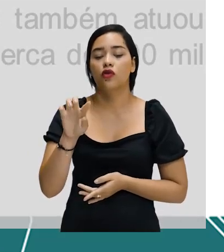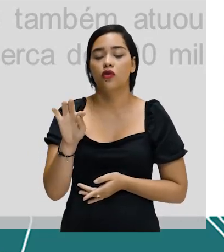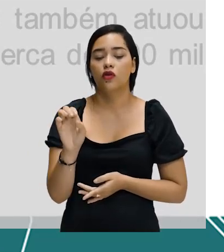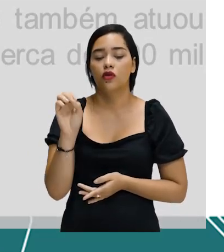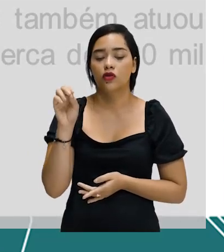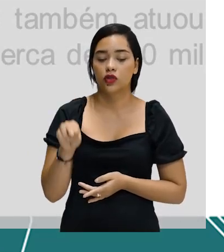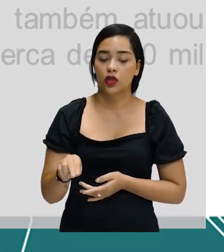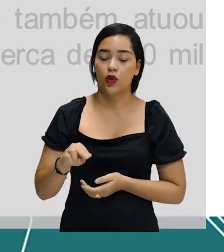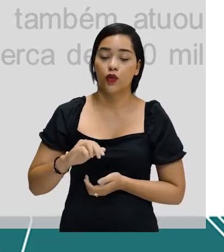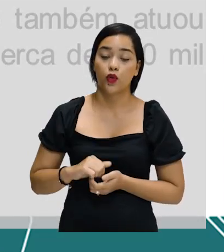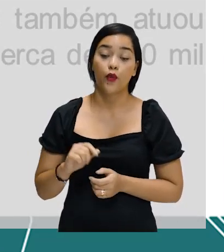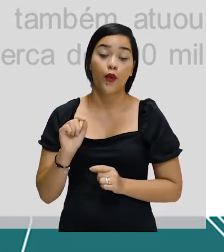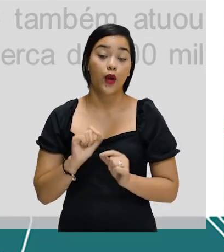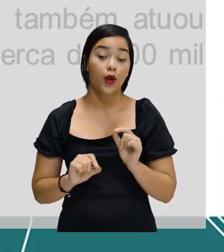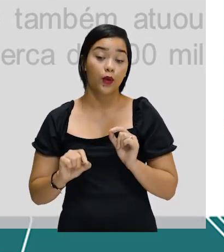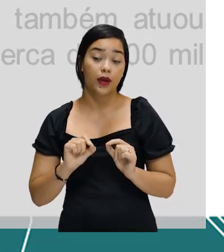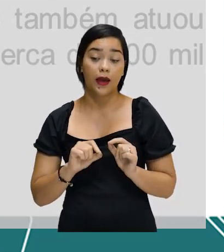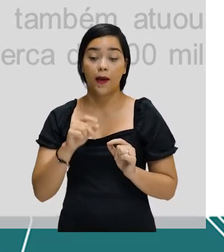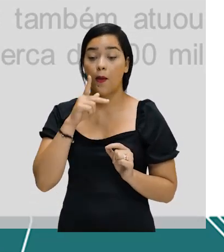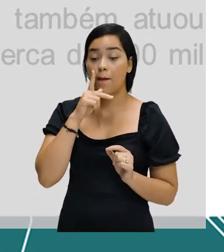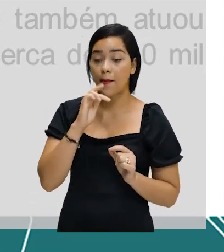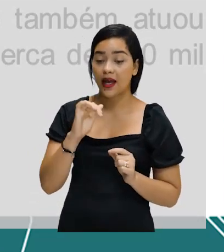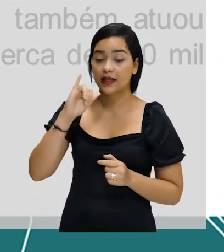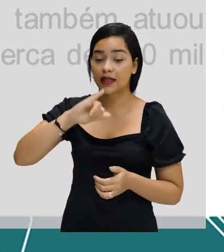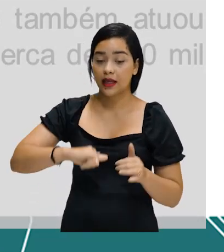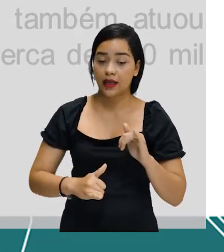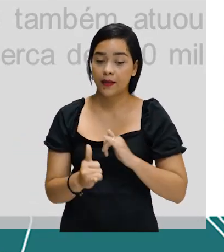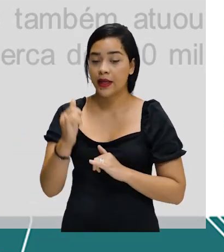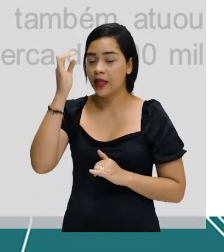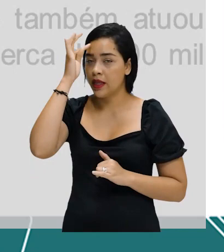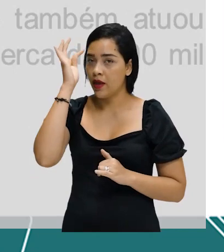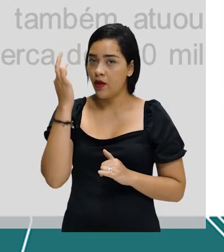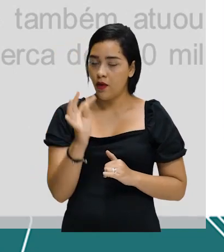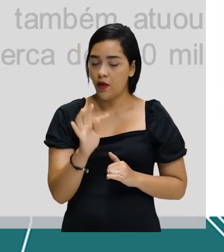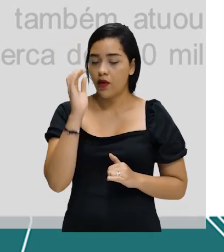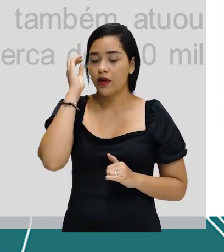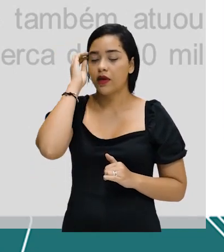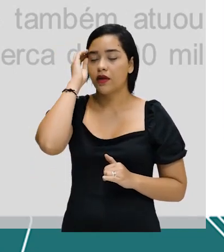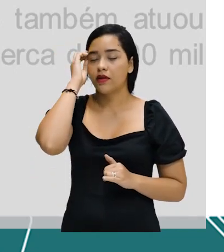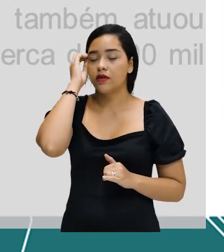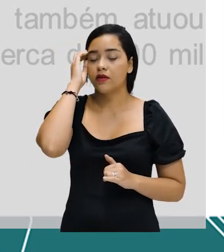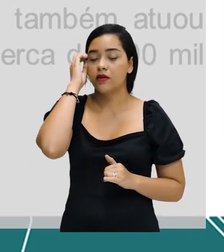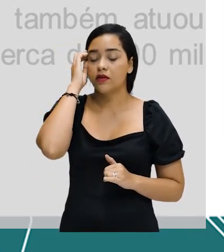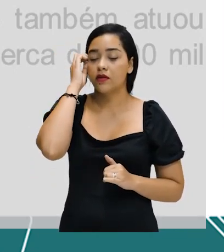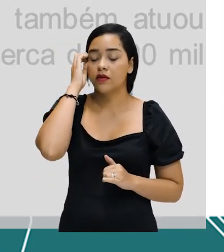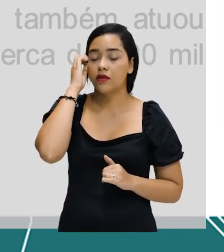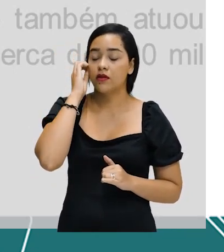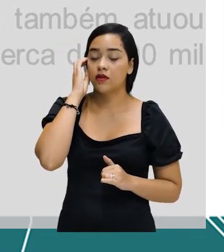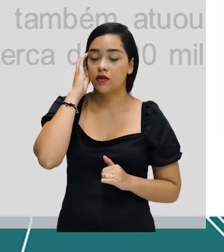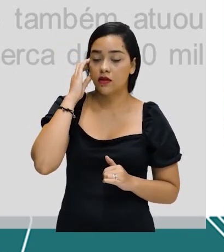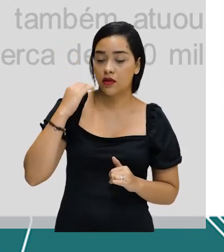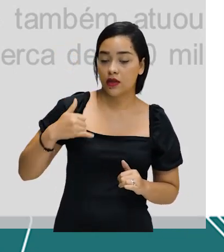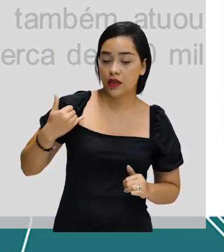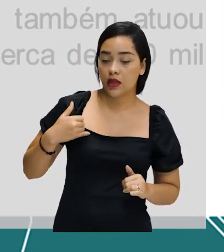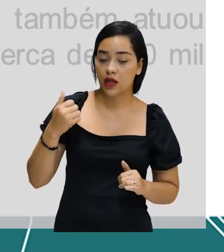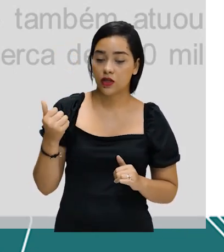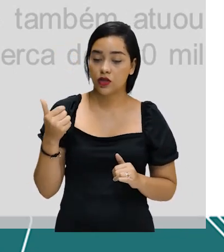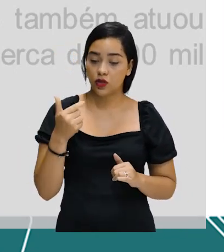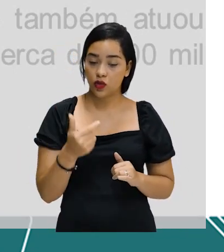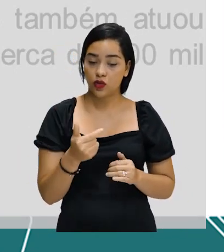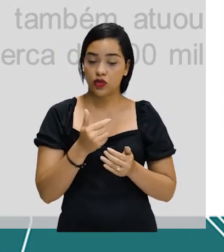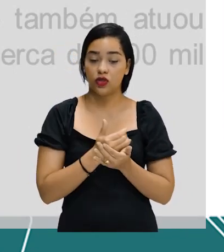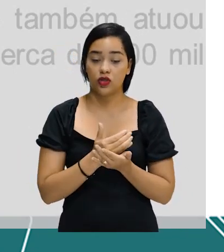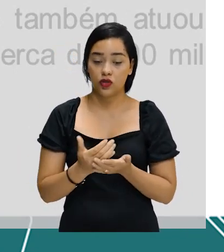Dalton é considerado o pai da química teórica, ok? Com apenas 12 anos de idade,